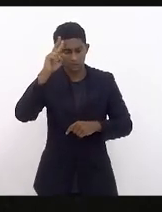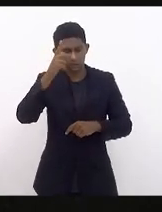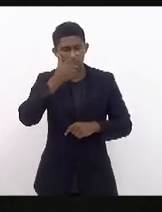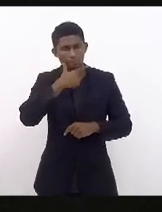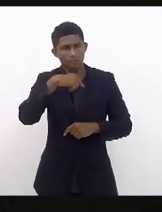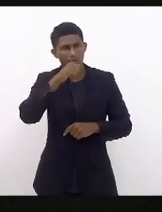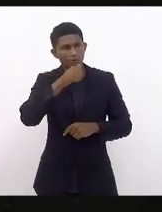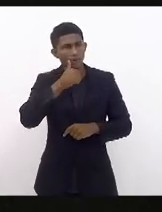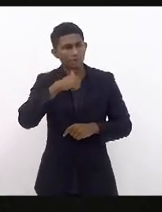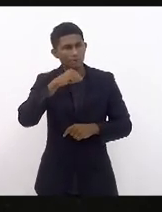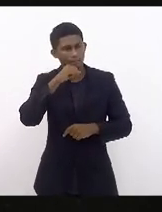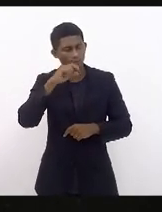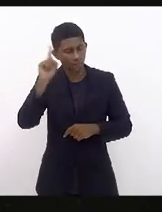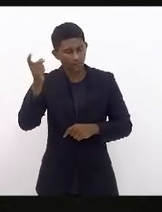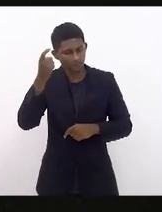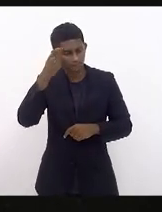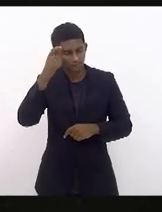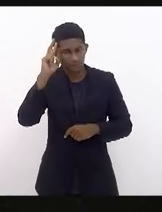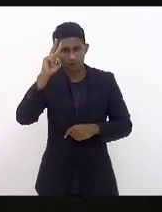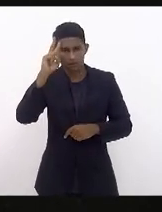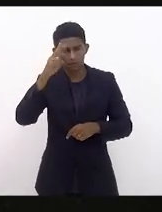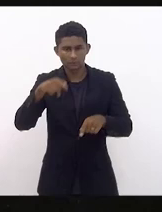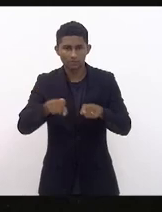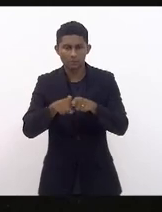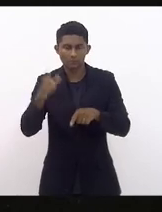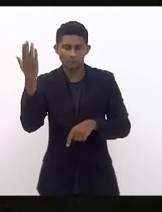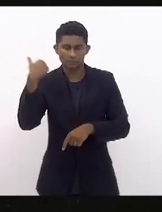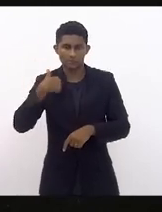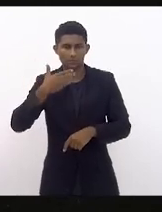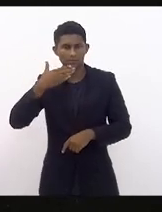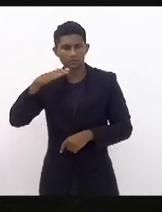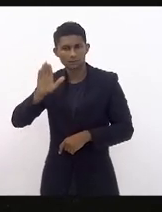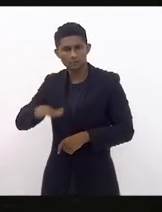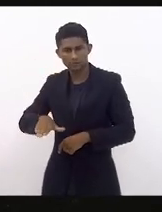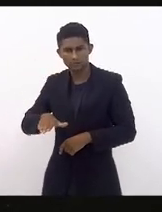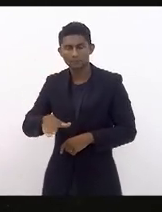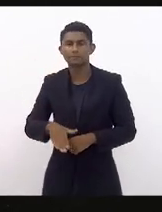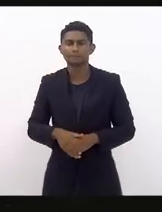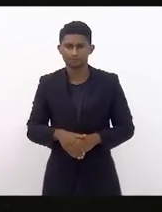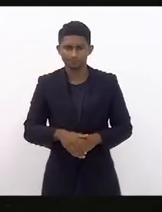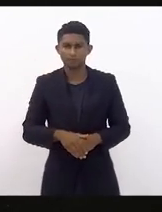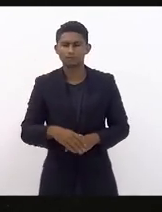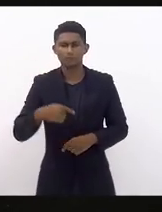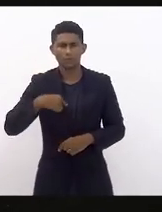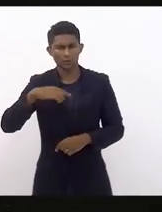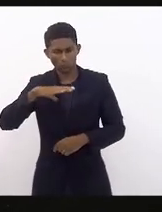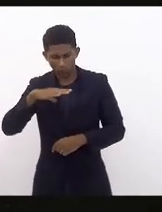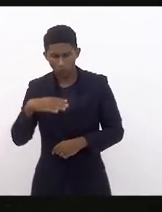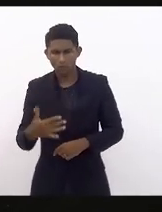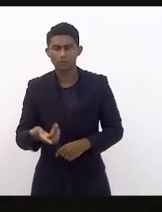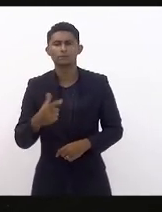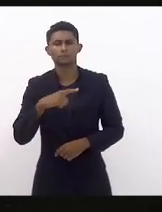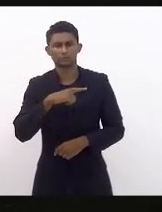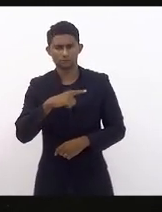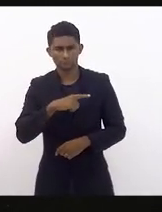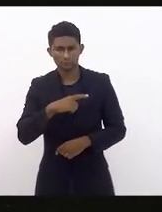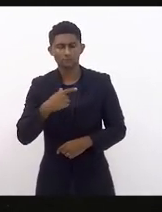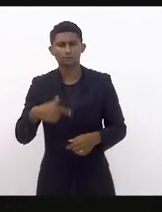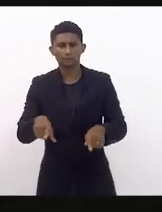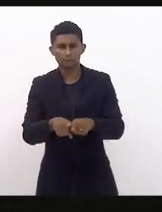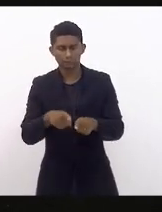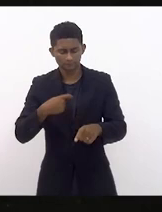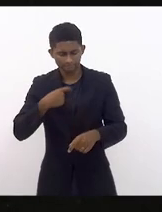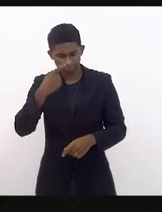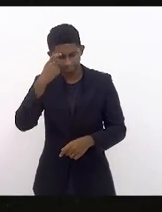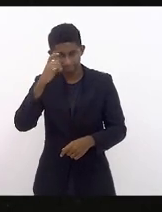saudosa memória e a minha infância. Não me faltavam coragem, determinação e, acima de tudo, muita fé